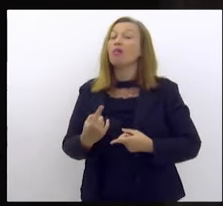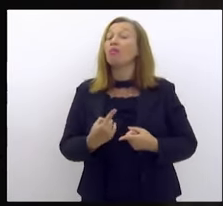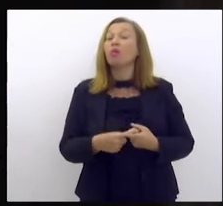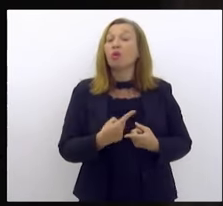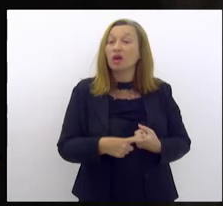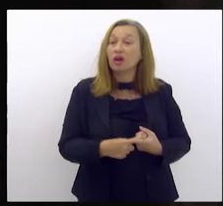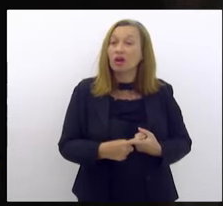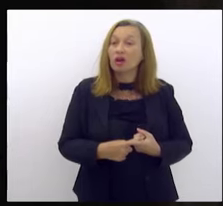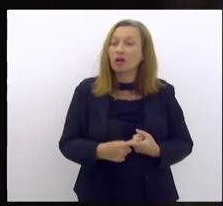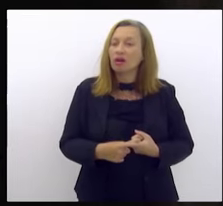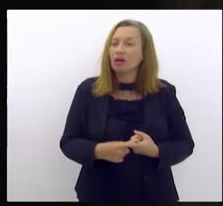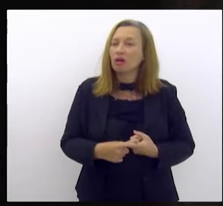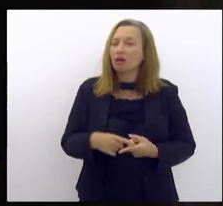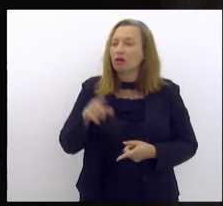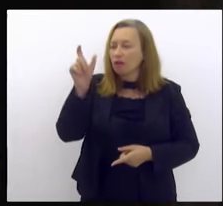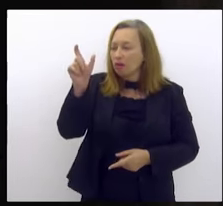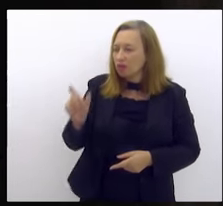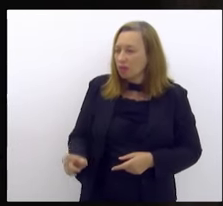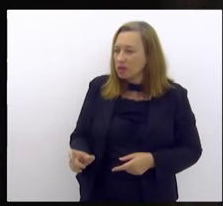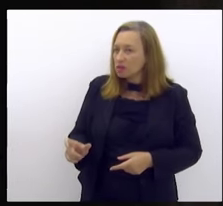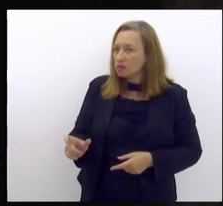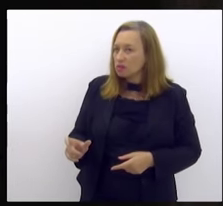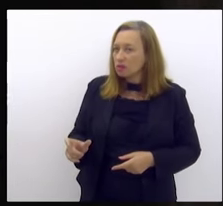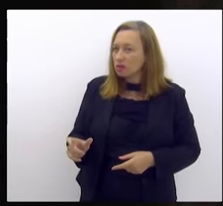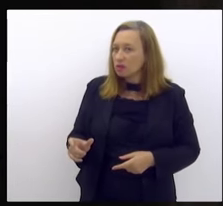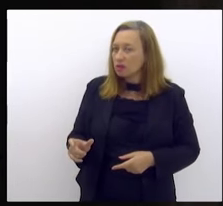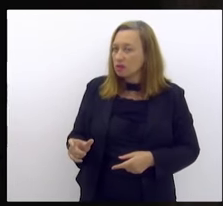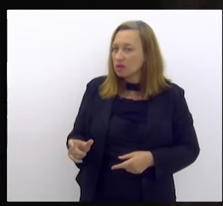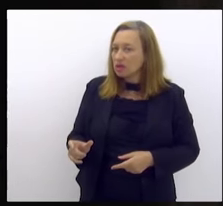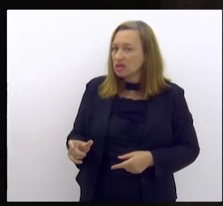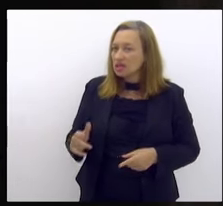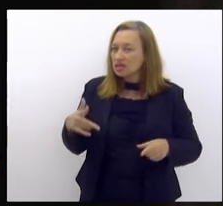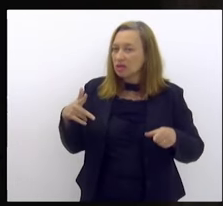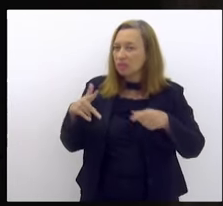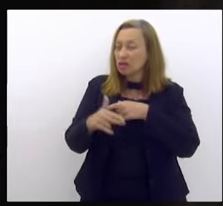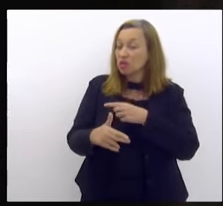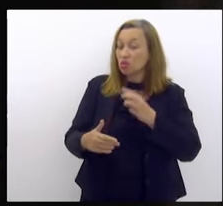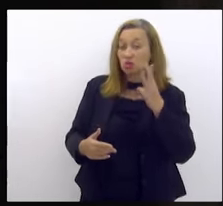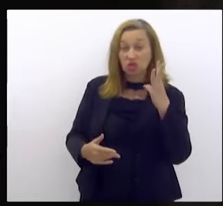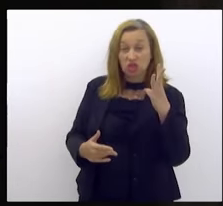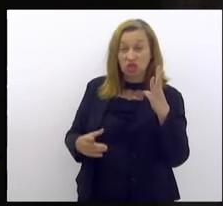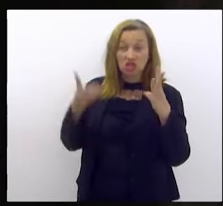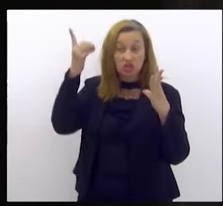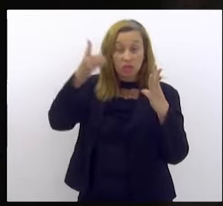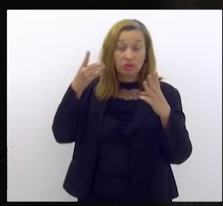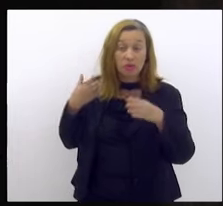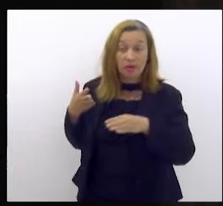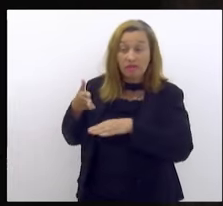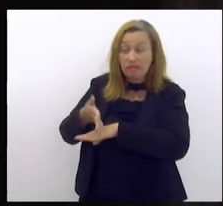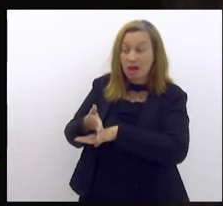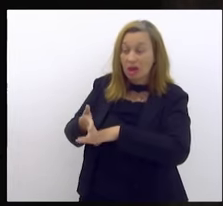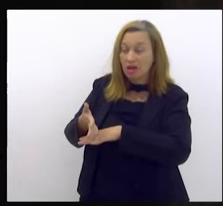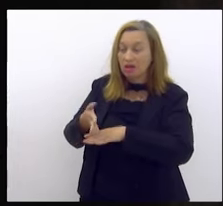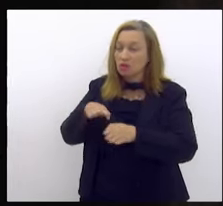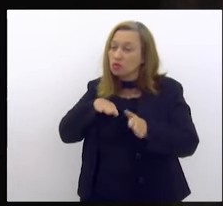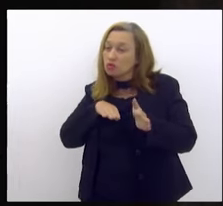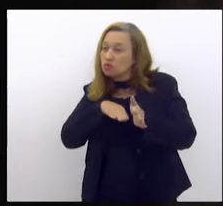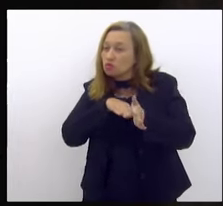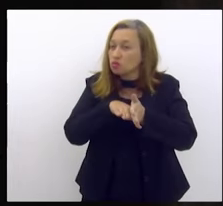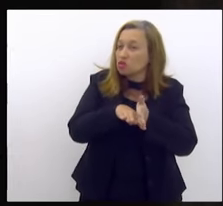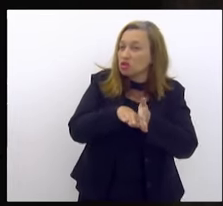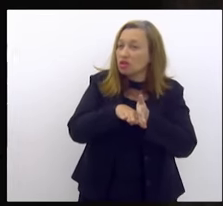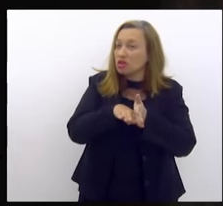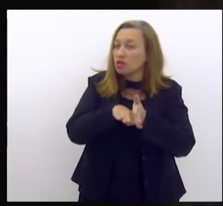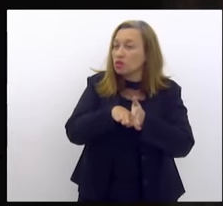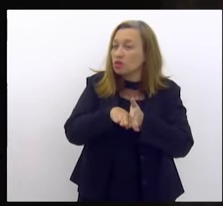porque aquela pessoa que interpelou os três parlamentares na hora de adentrar o estacionamento, né,